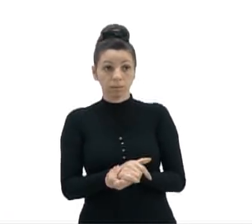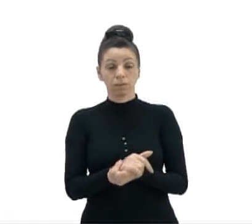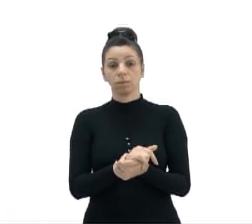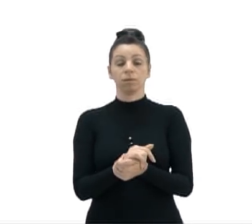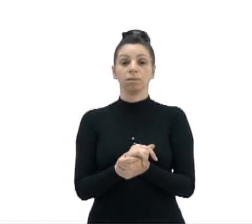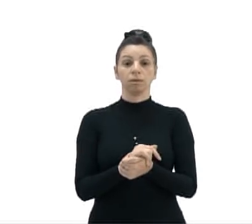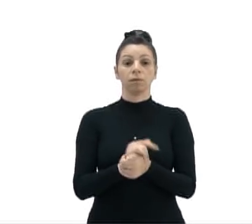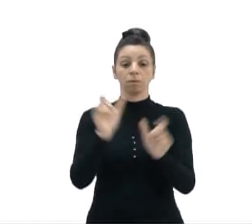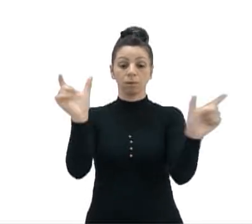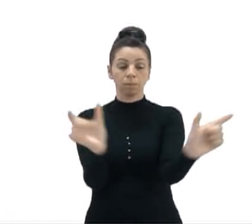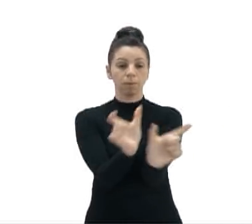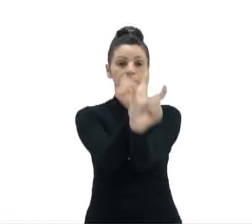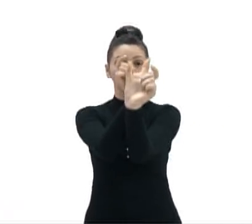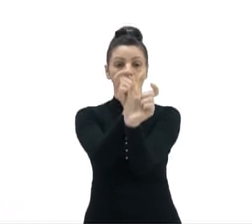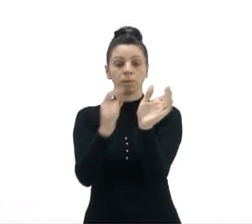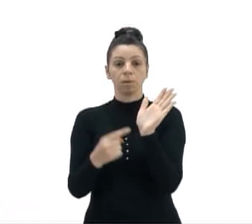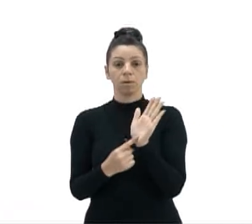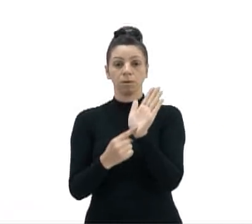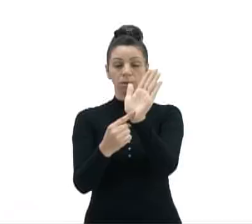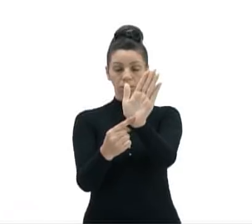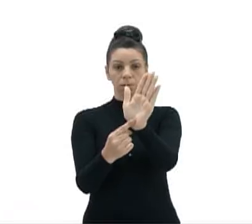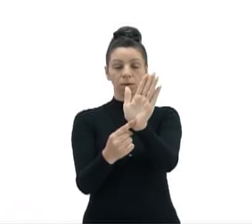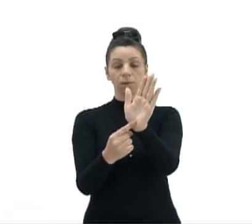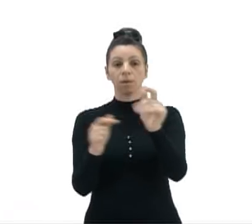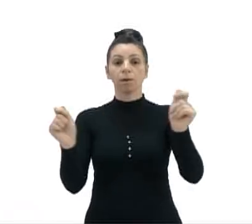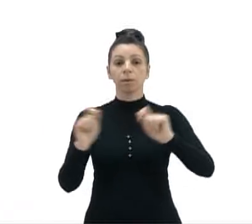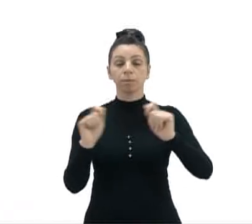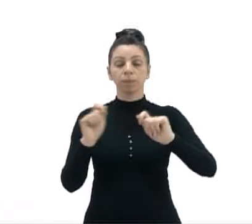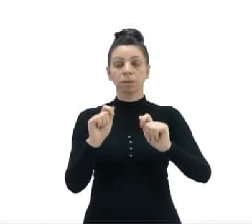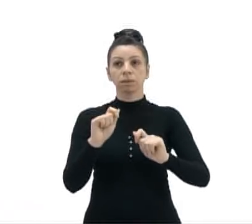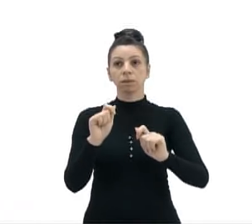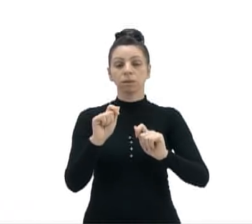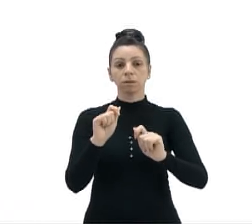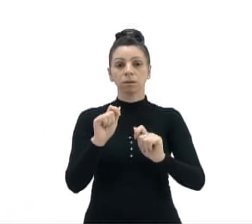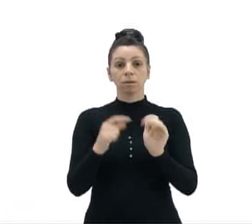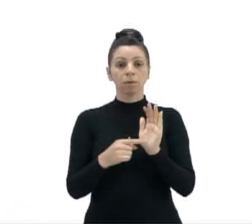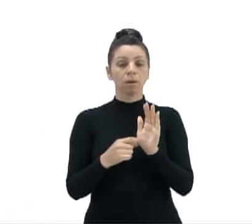monômios apresentados, identifique aqueles que são semelhantes a